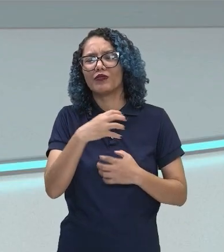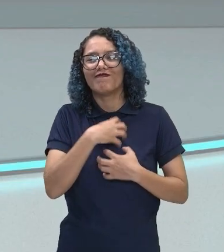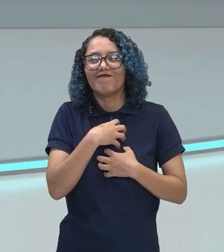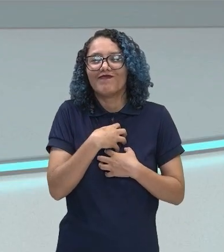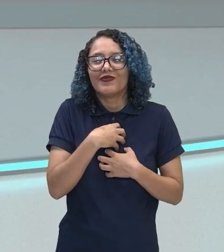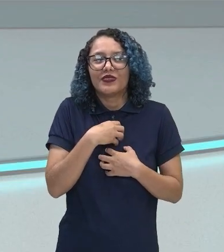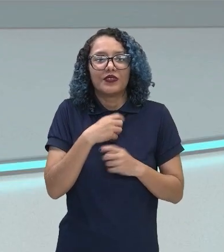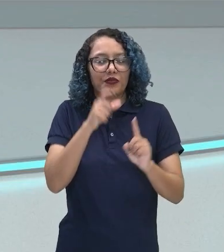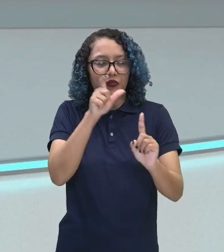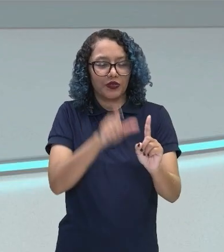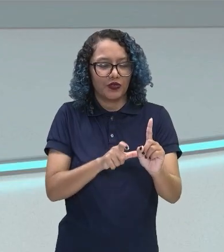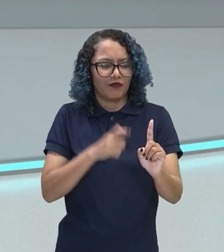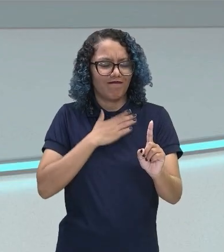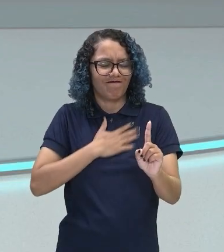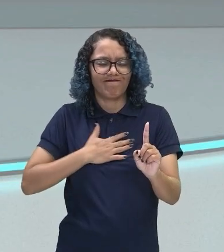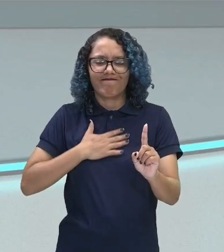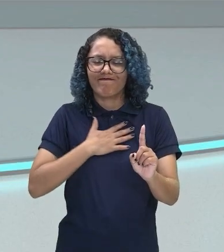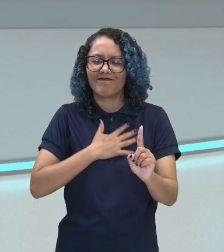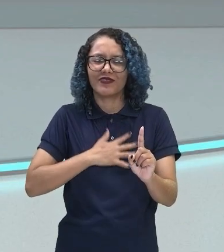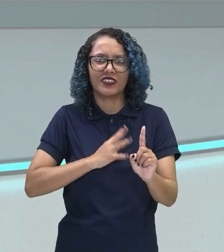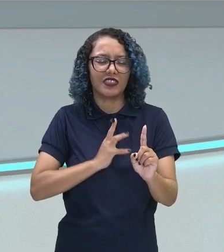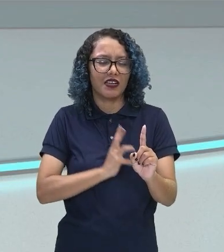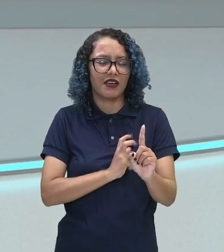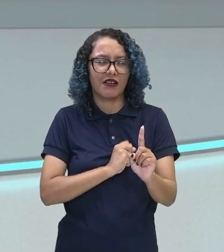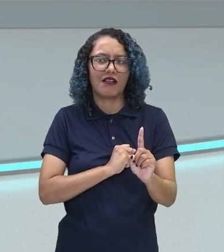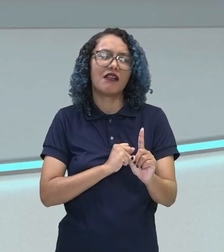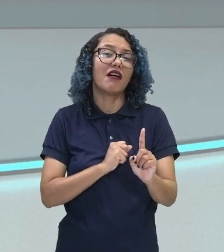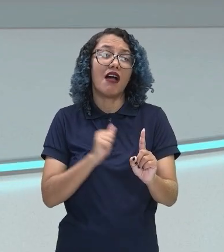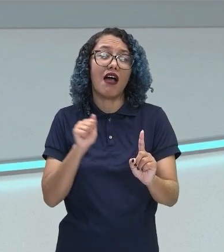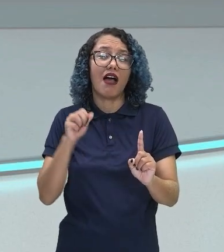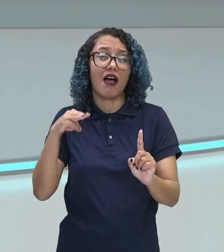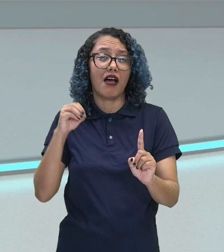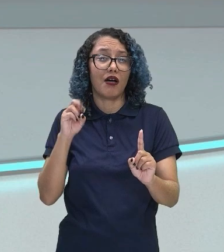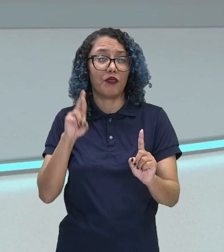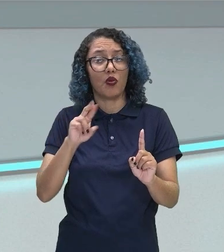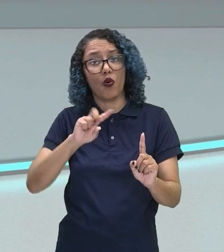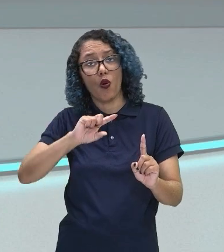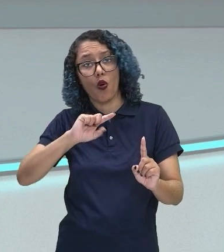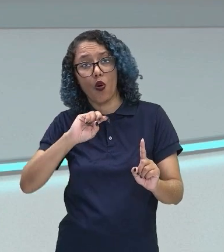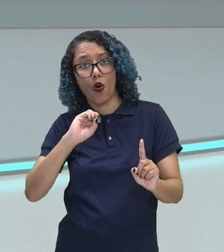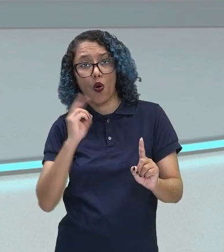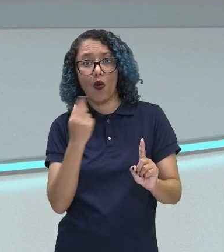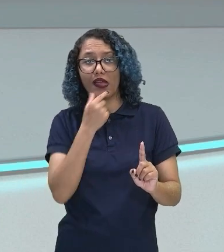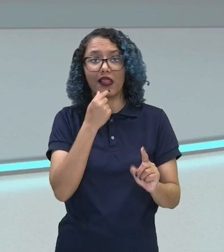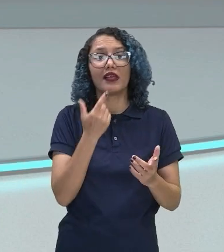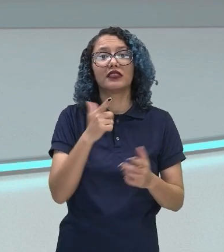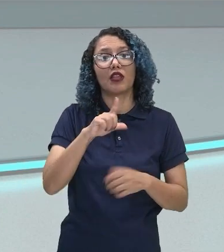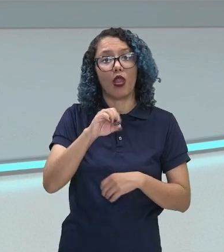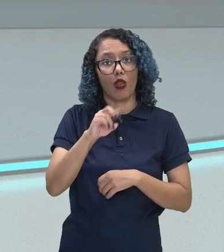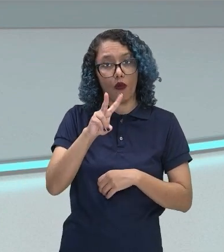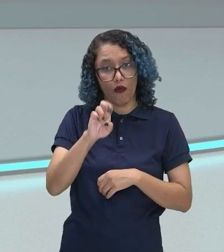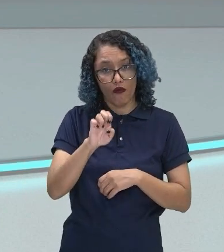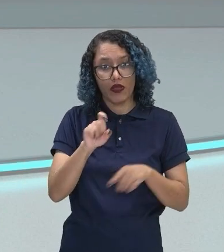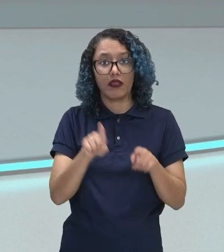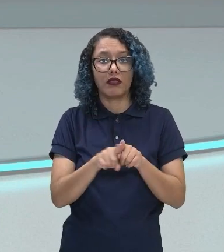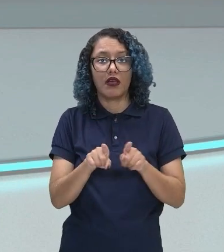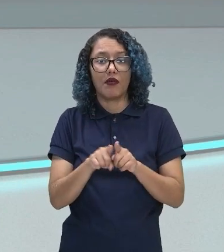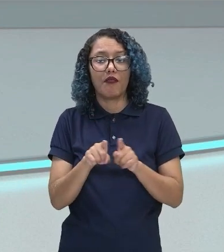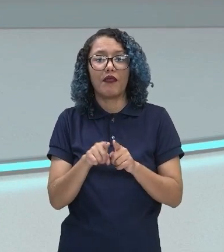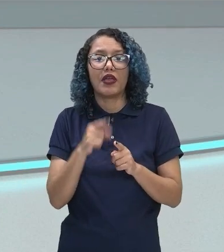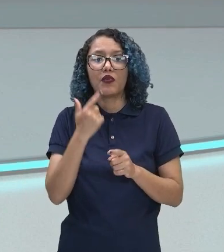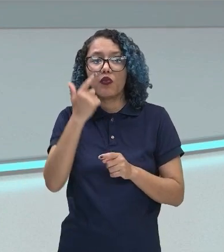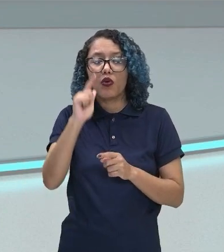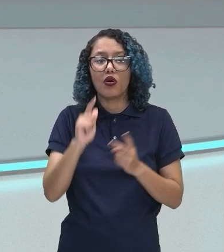gostando de alguém, quando eu gosto de alguém? Amor, em inglês, love, portanto, é o substantivo. E freedom é uma ideia